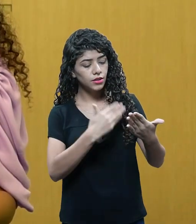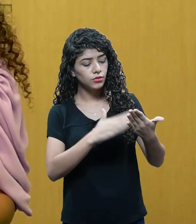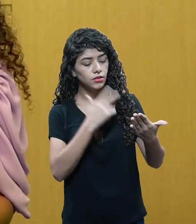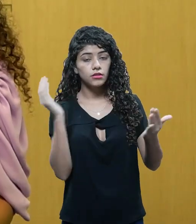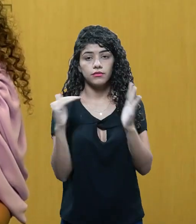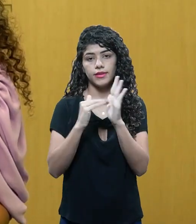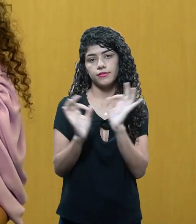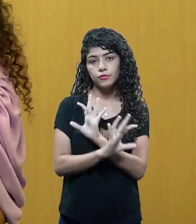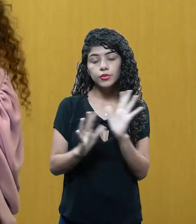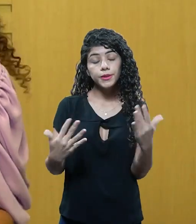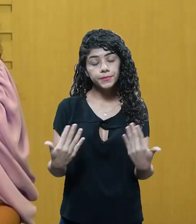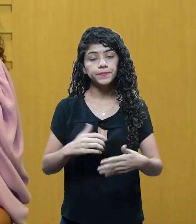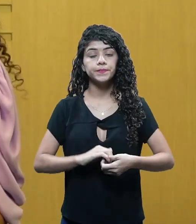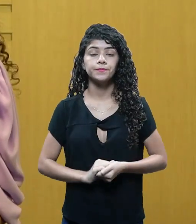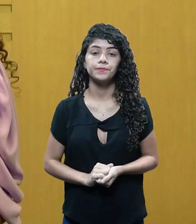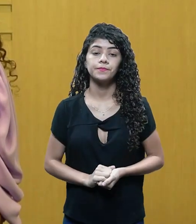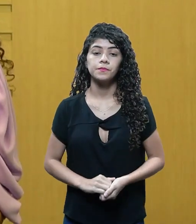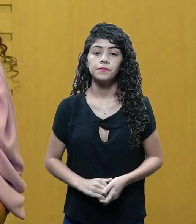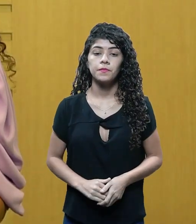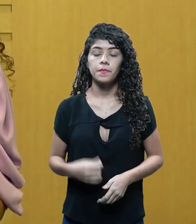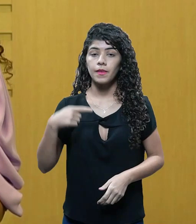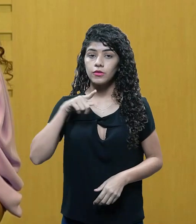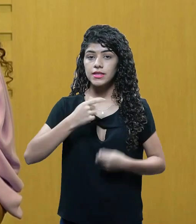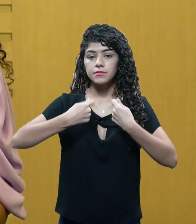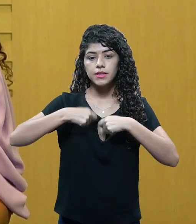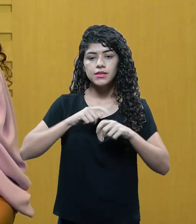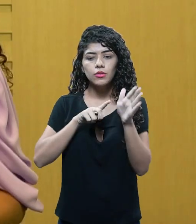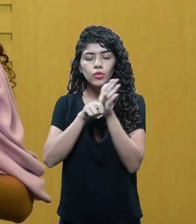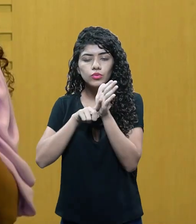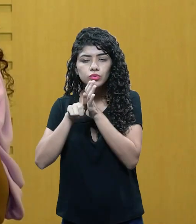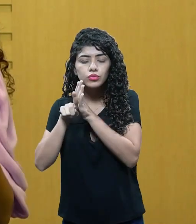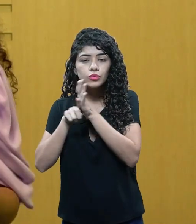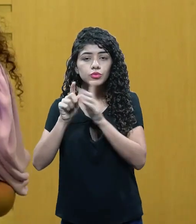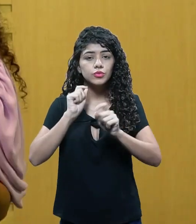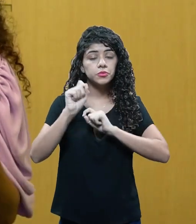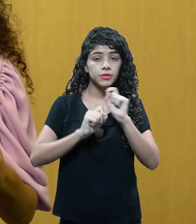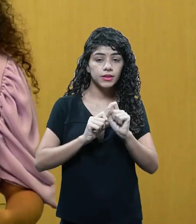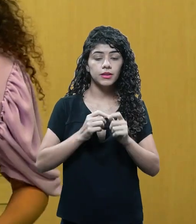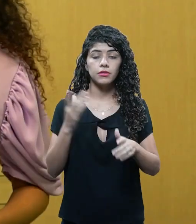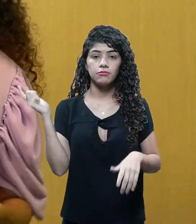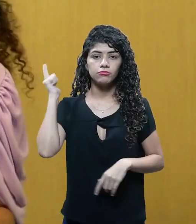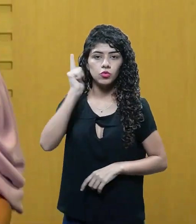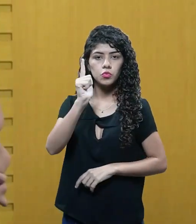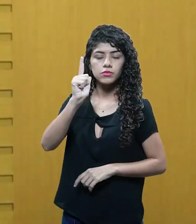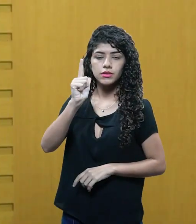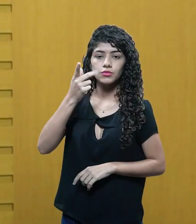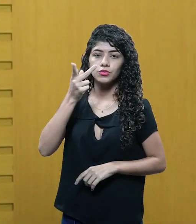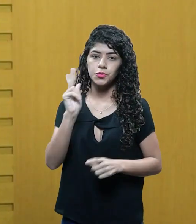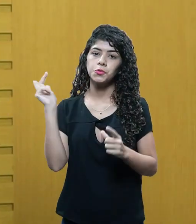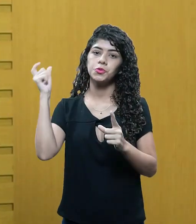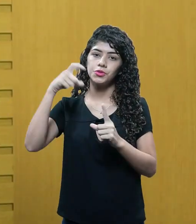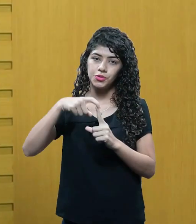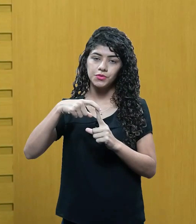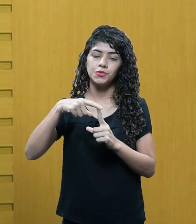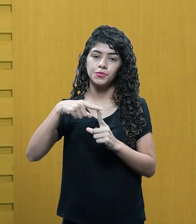página por página até o fim. Então, vocês têm que pesquisar muito sobre efeitos para conseguir